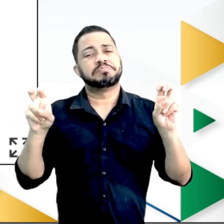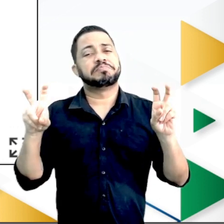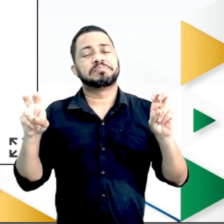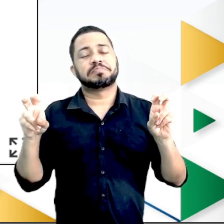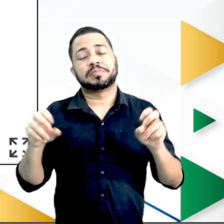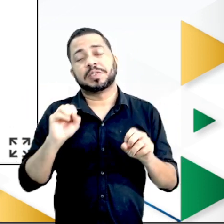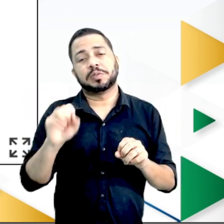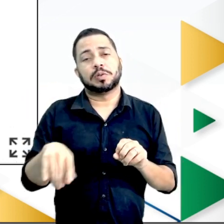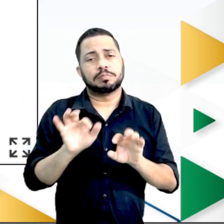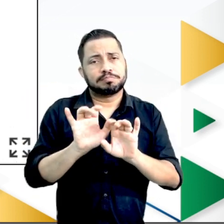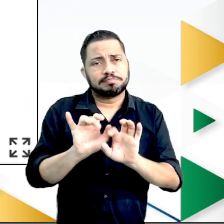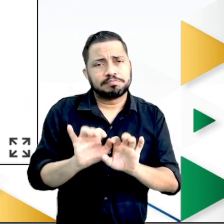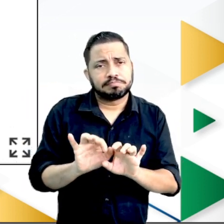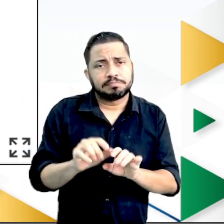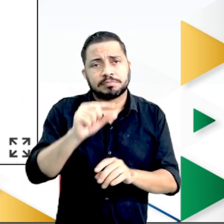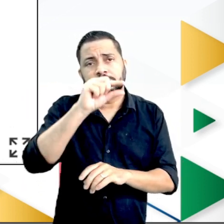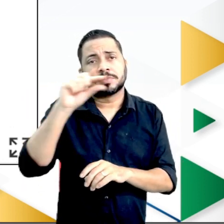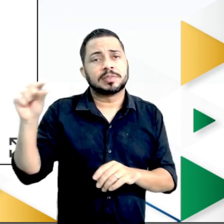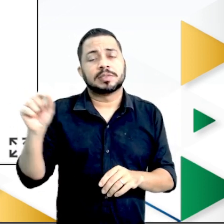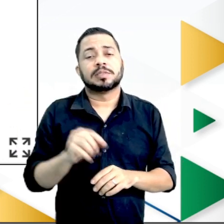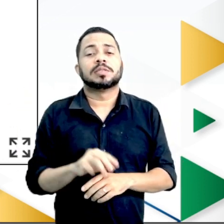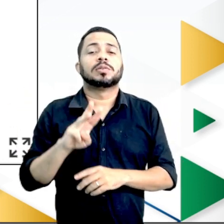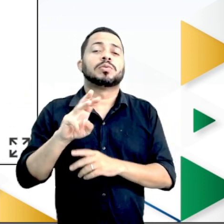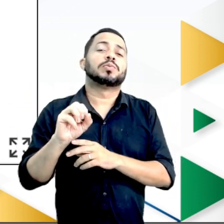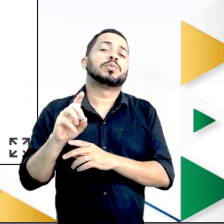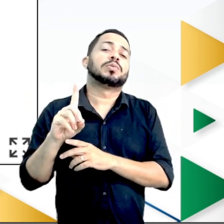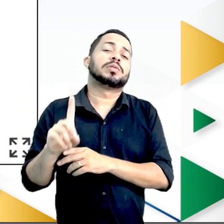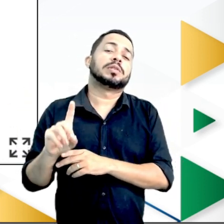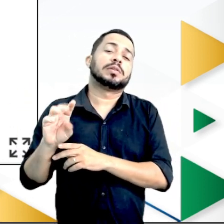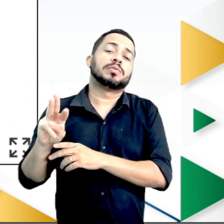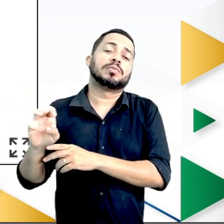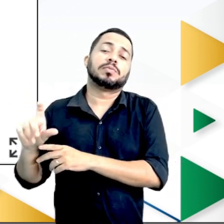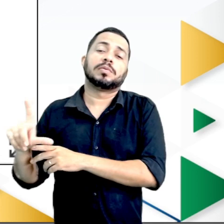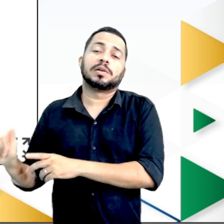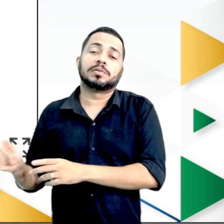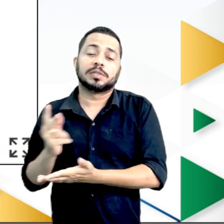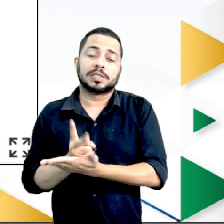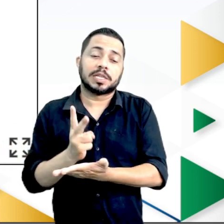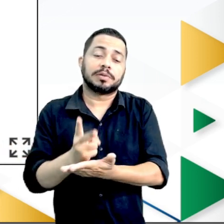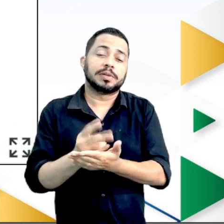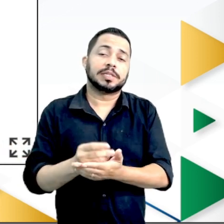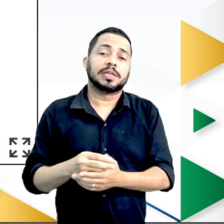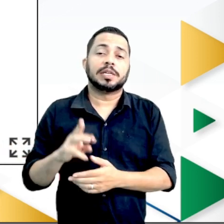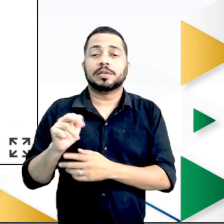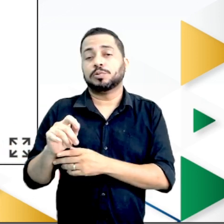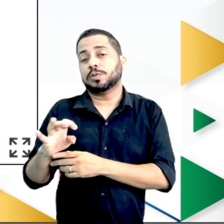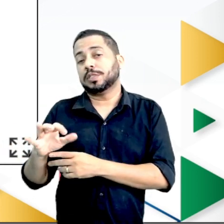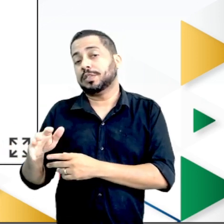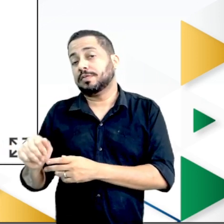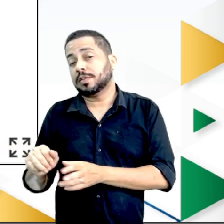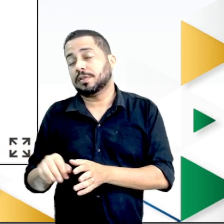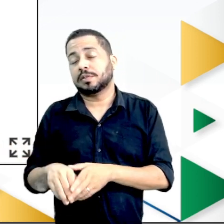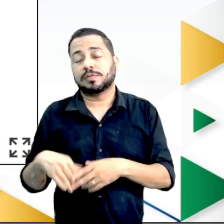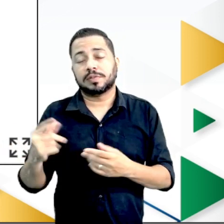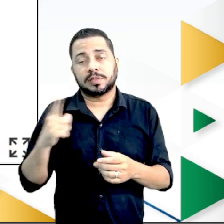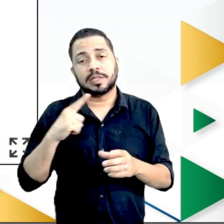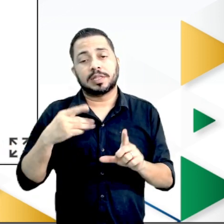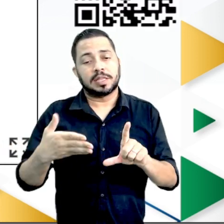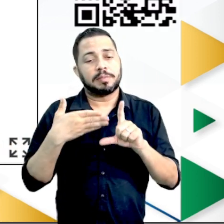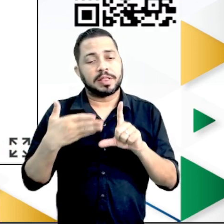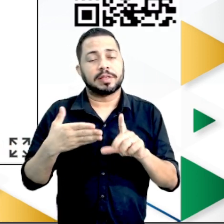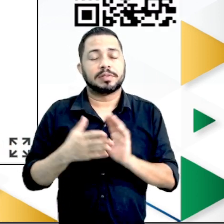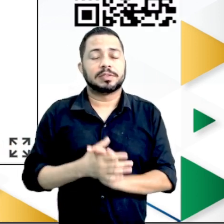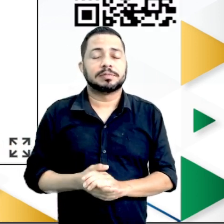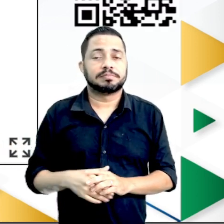só digitar lá na barra superior do teu computador WordWall, sequências recursivas ou sequências que você vai cair nessa plataforma.